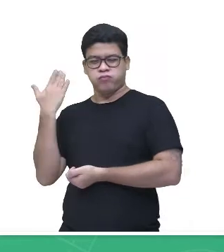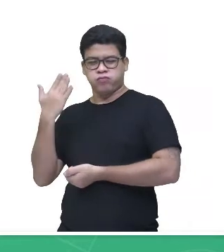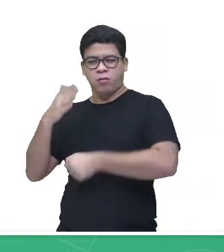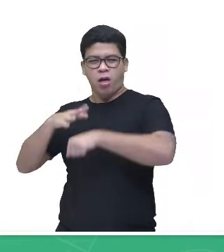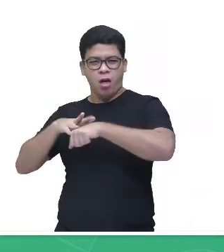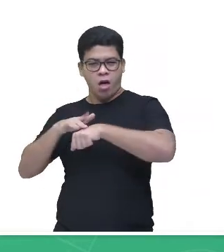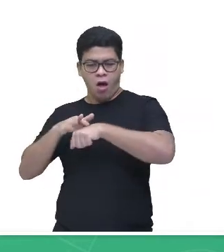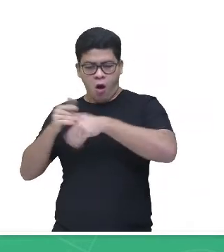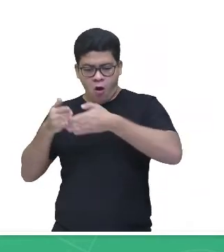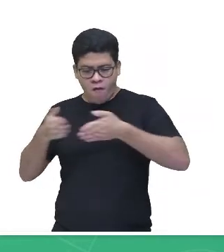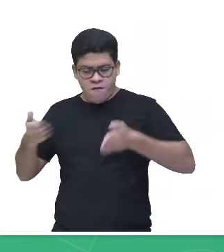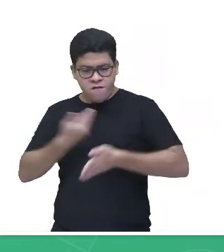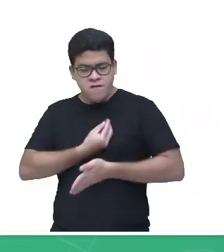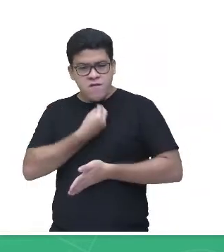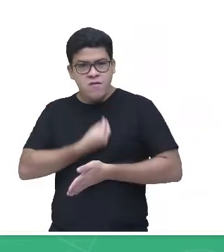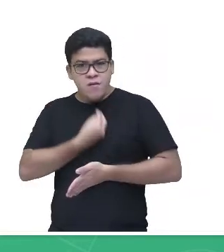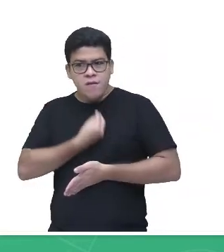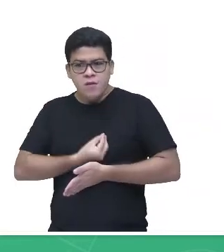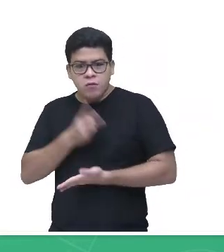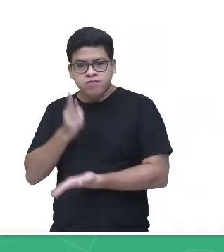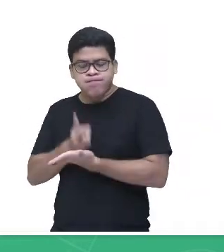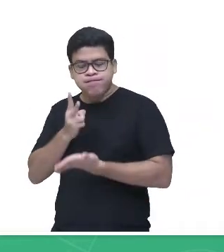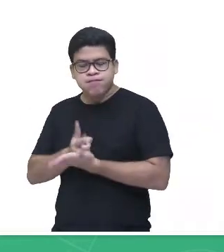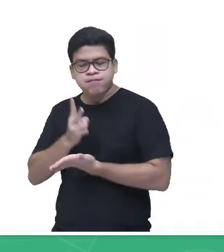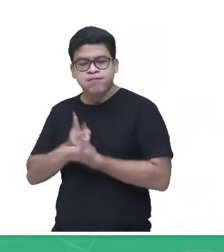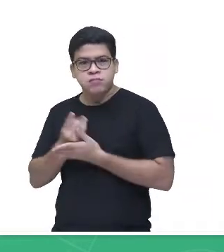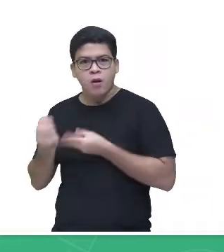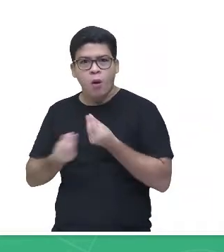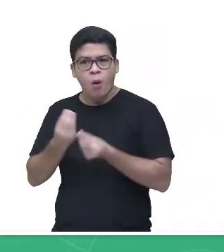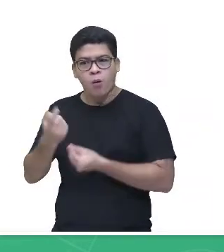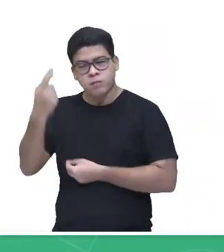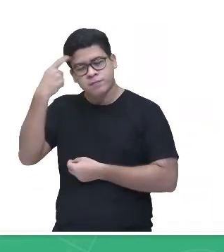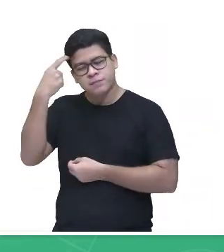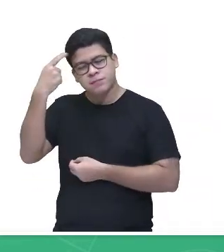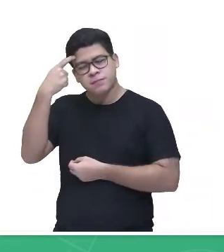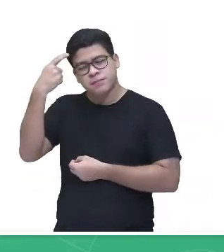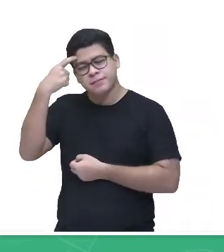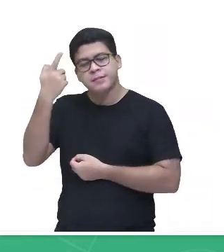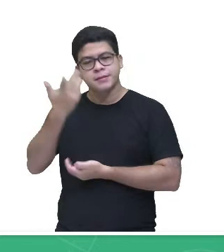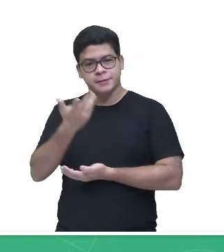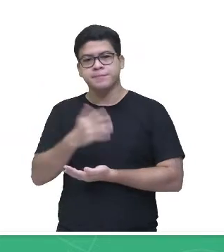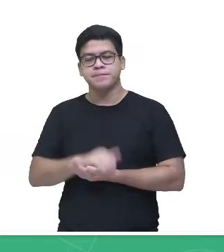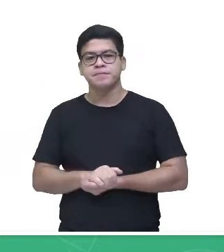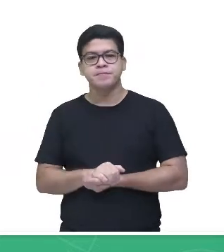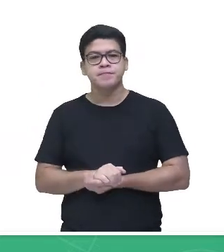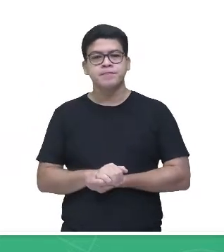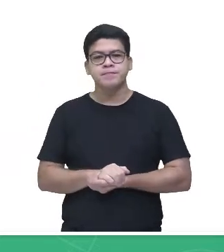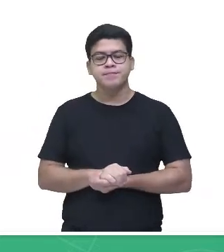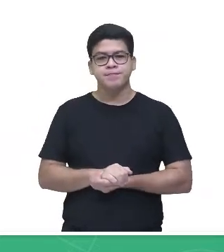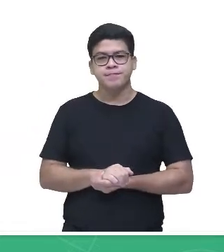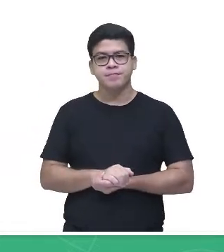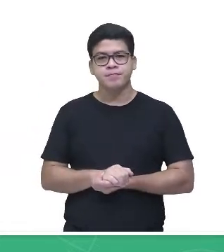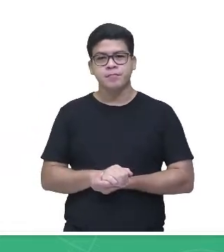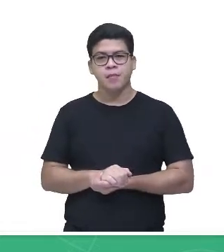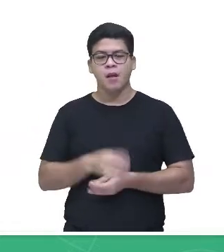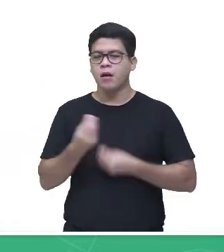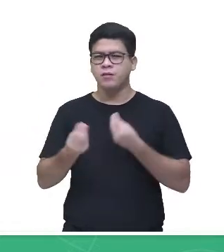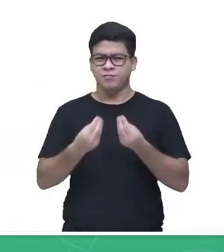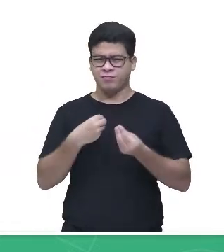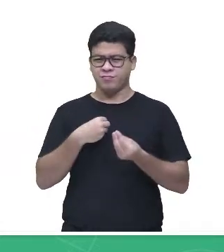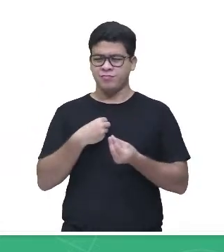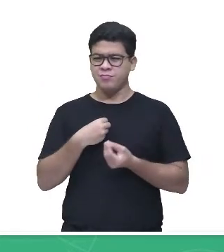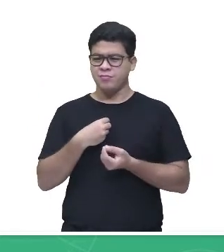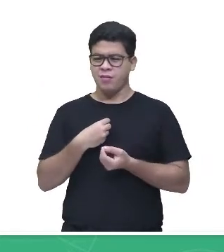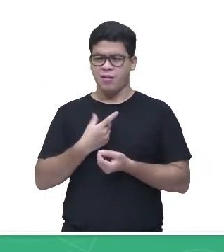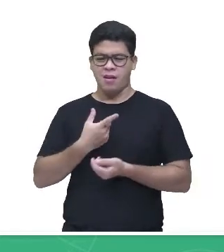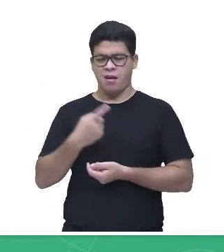que ele ficou em casa e começar a fazer essas observações. Uma coisa interessante sobre ele, que eu sempre gosto de falar, gente, é que ele não gostava de ter